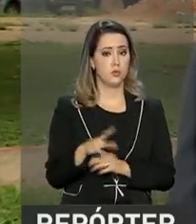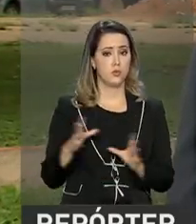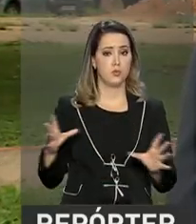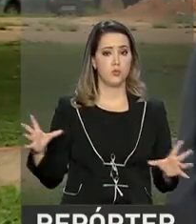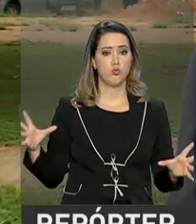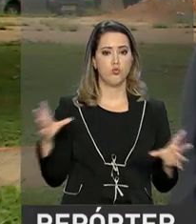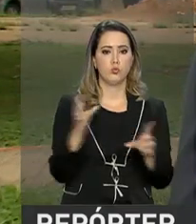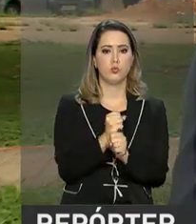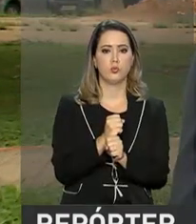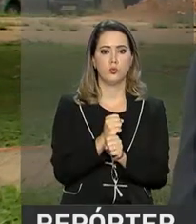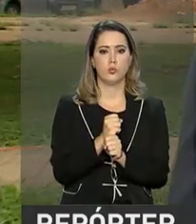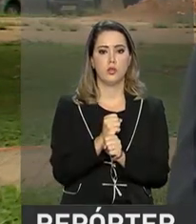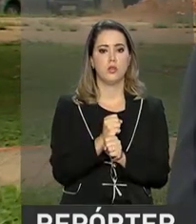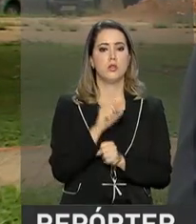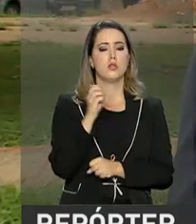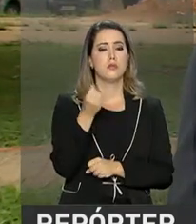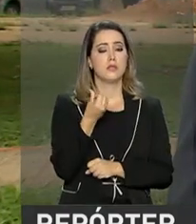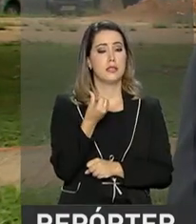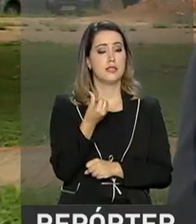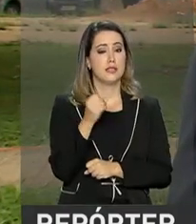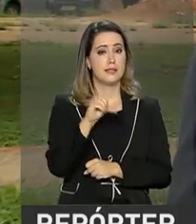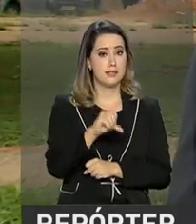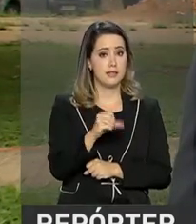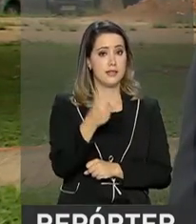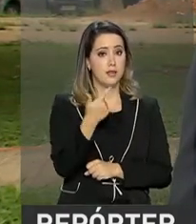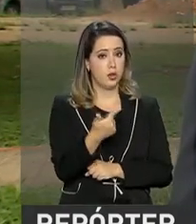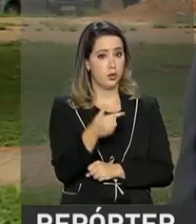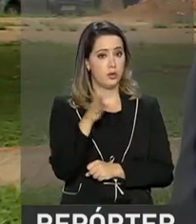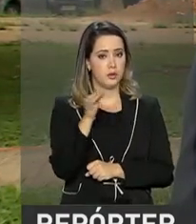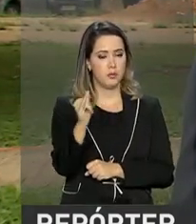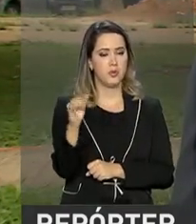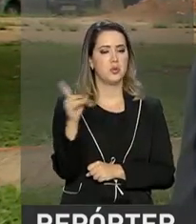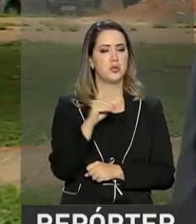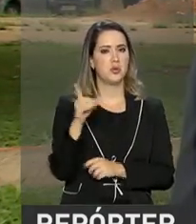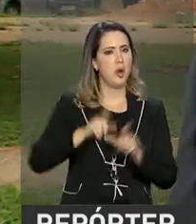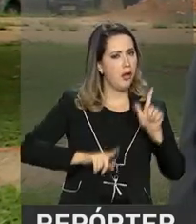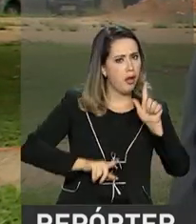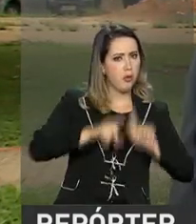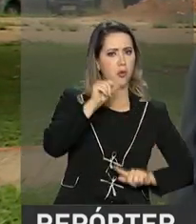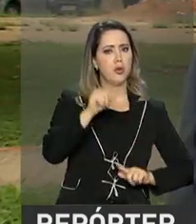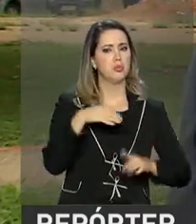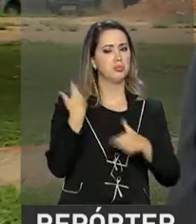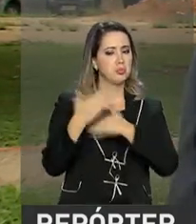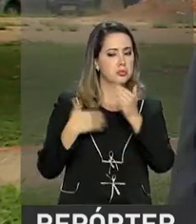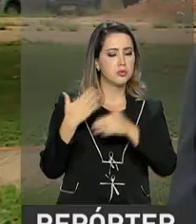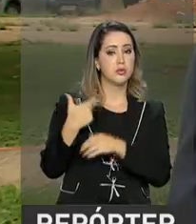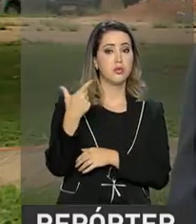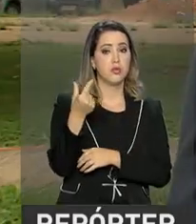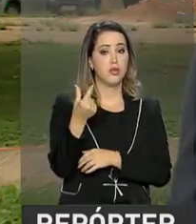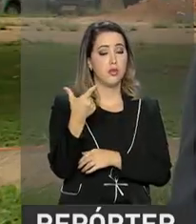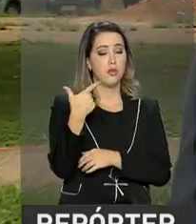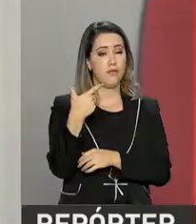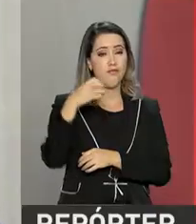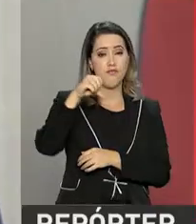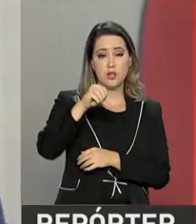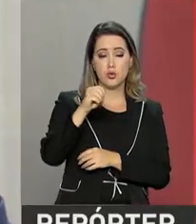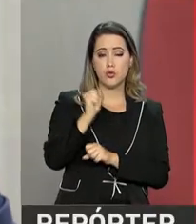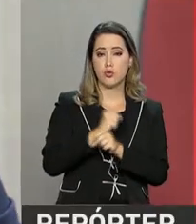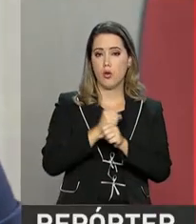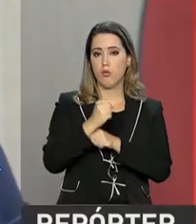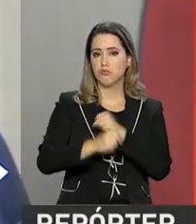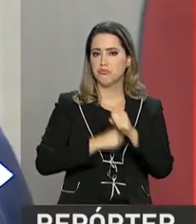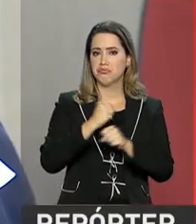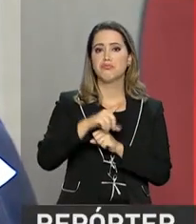62 bilhões de dólares uma marca inédita desde o início da série histórica ou seja em 29 anos os